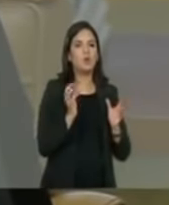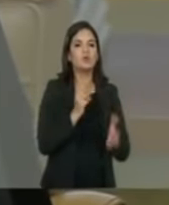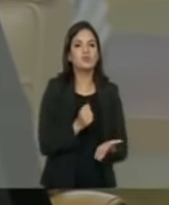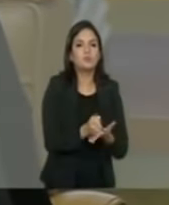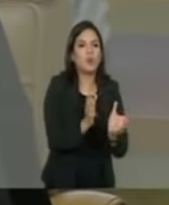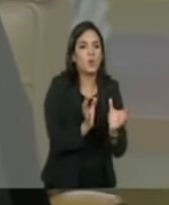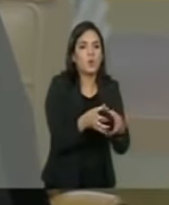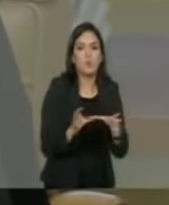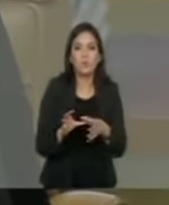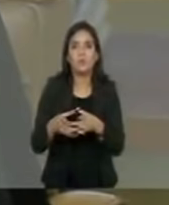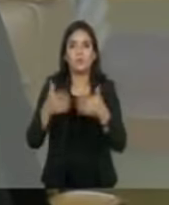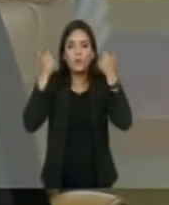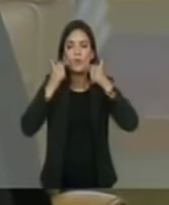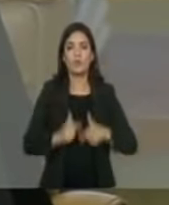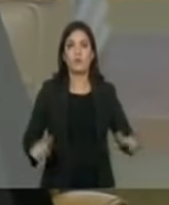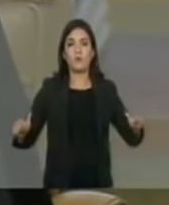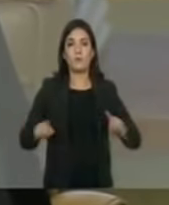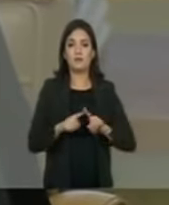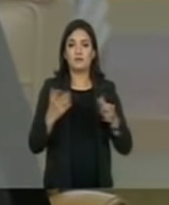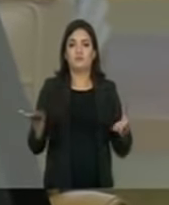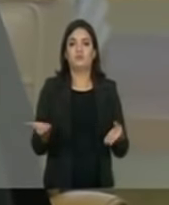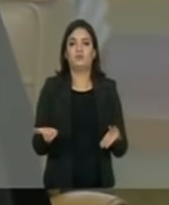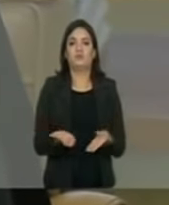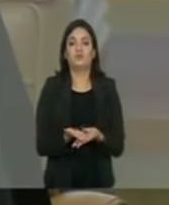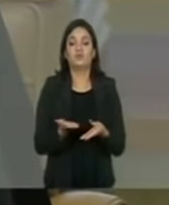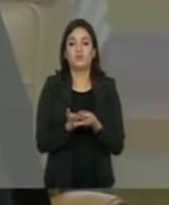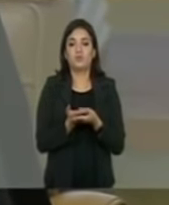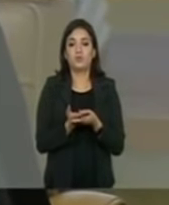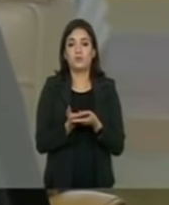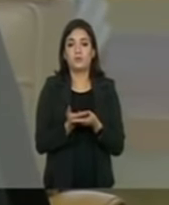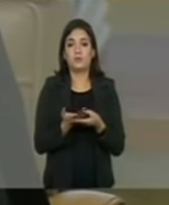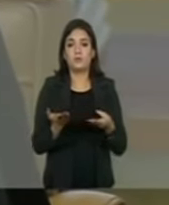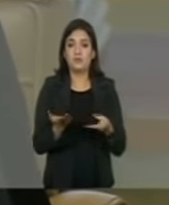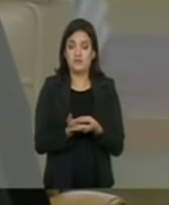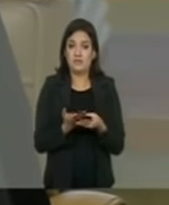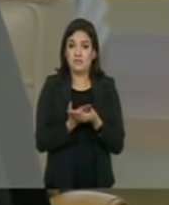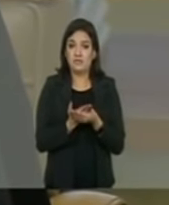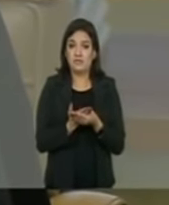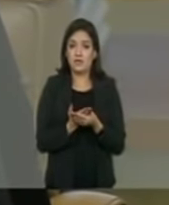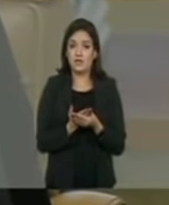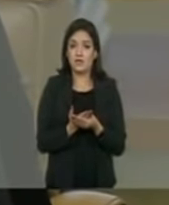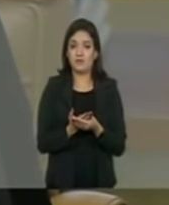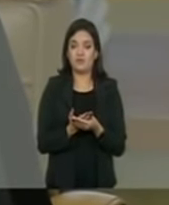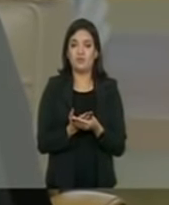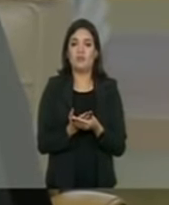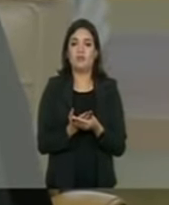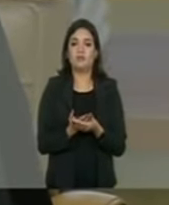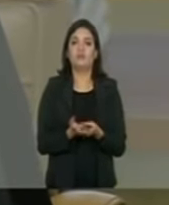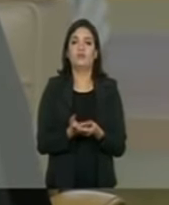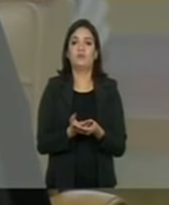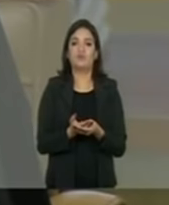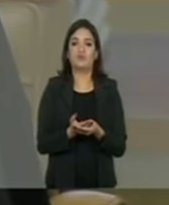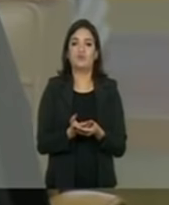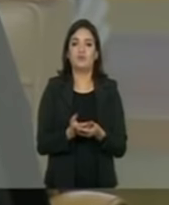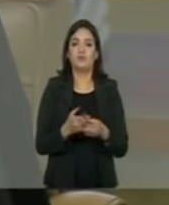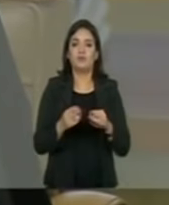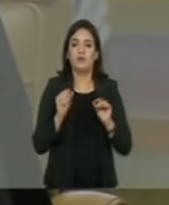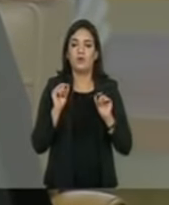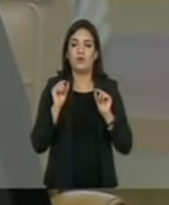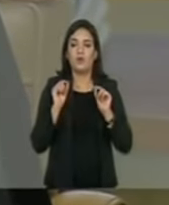processo que neutralize as paixões exacerbadas das multidões em ordem a que